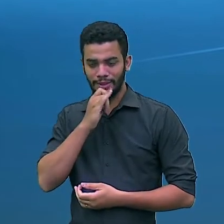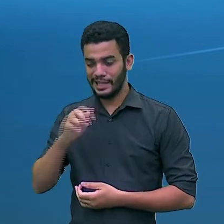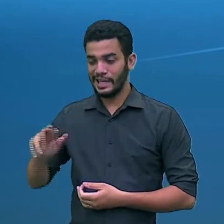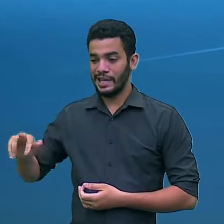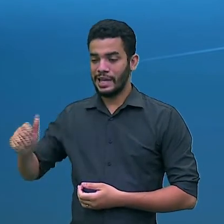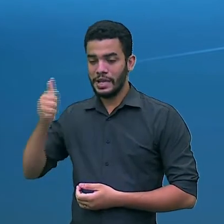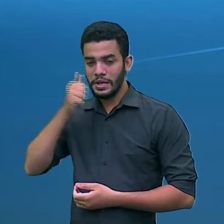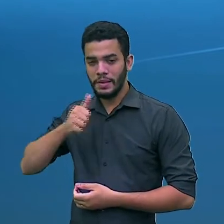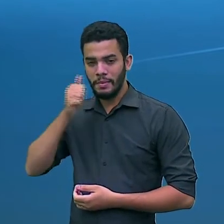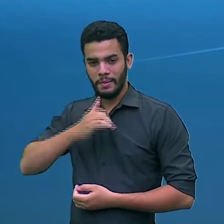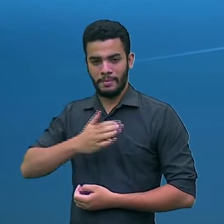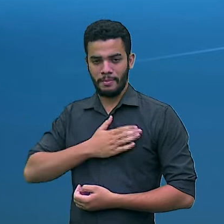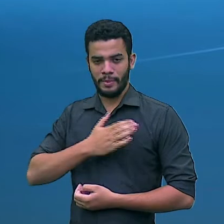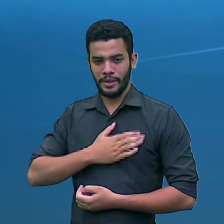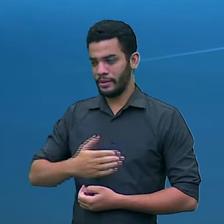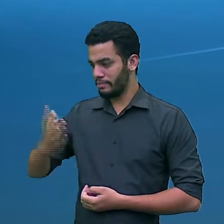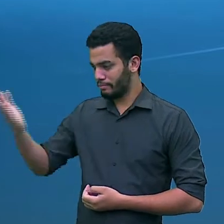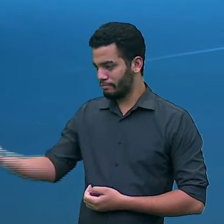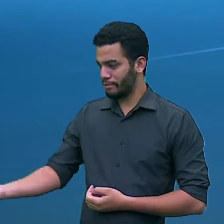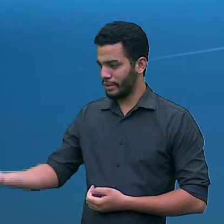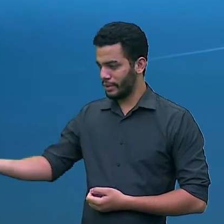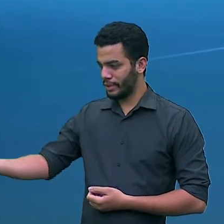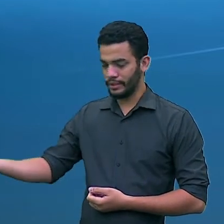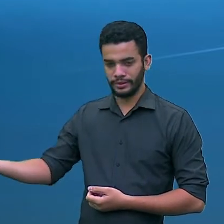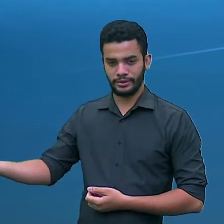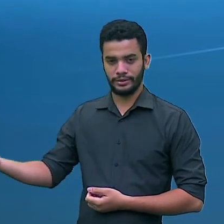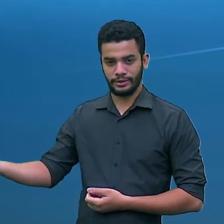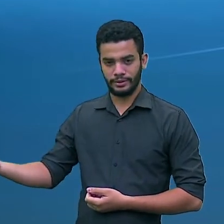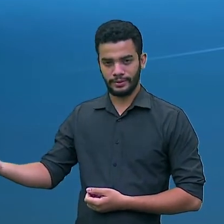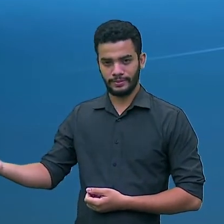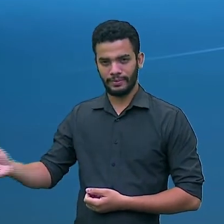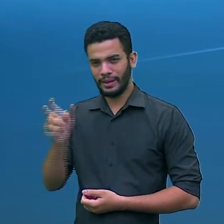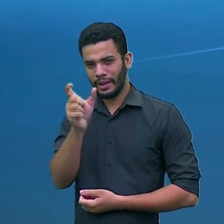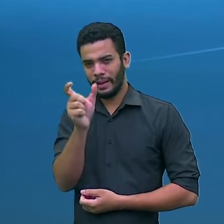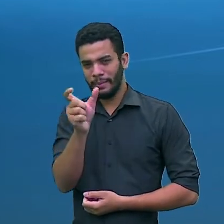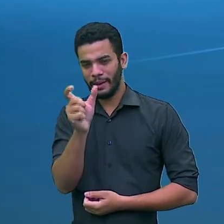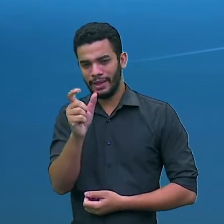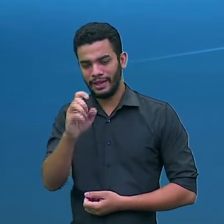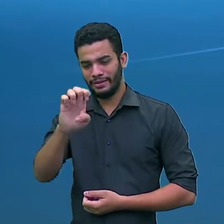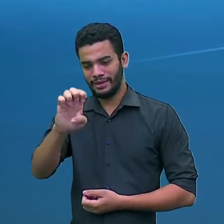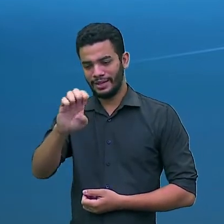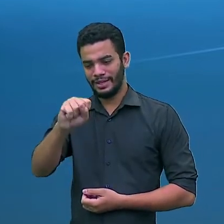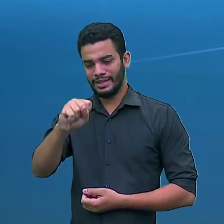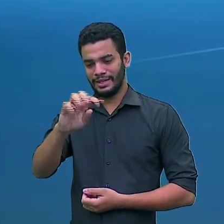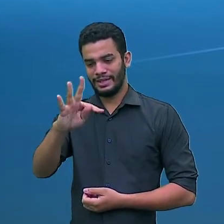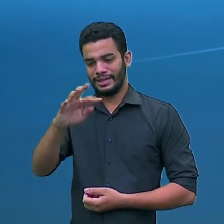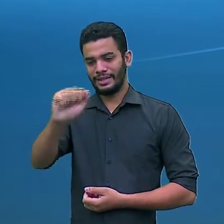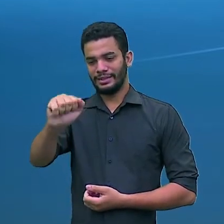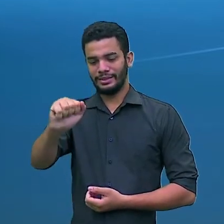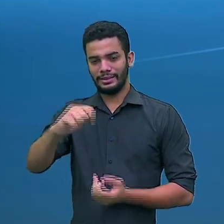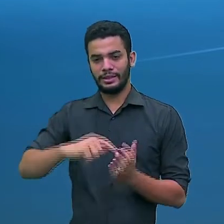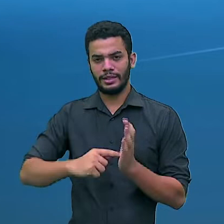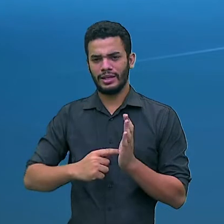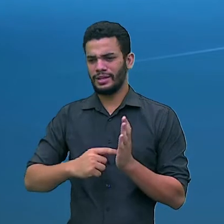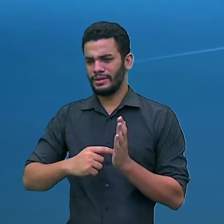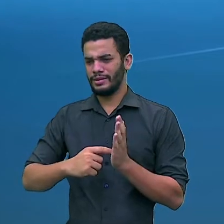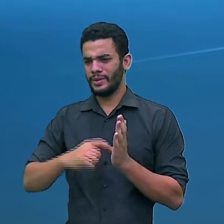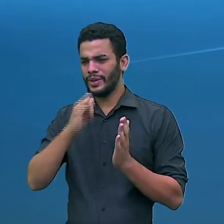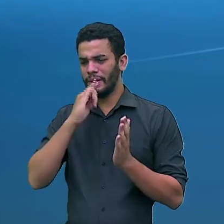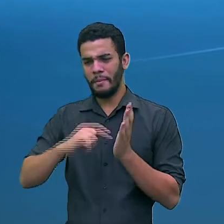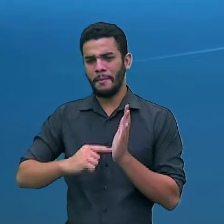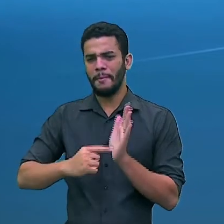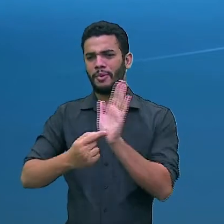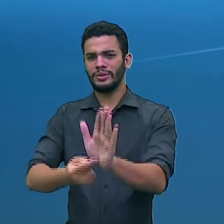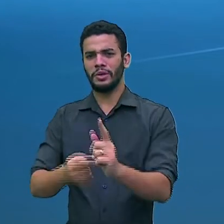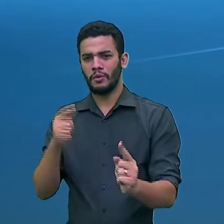pronome demonstrativo e tem a função aqui de quê? De qualificar, não é mesmo? De especificar que esta é minha